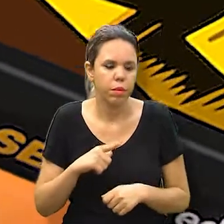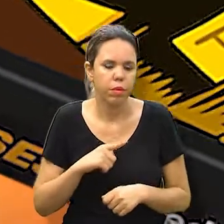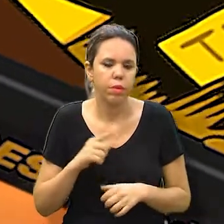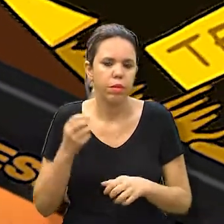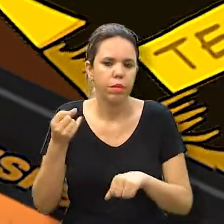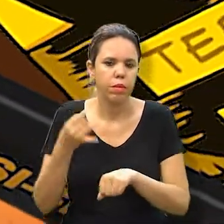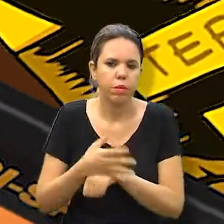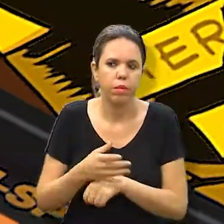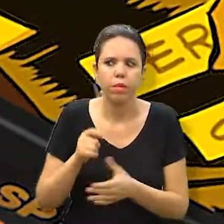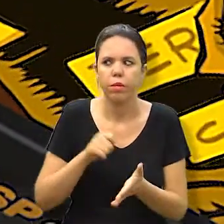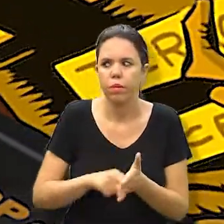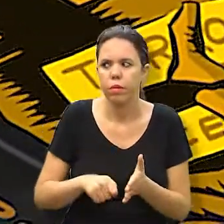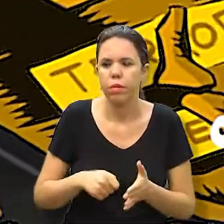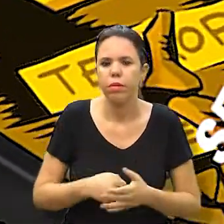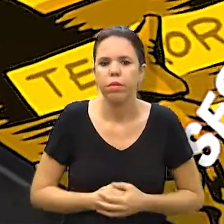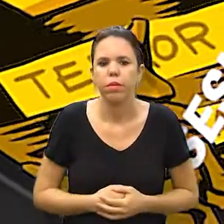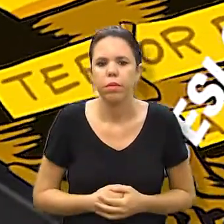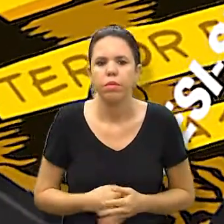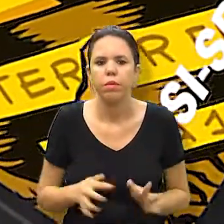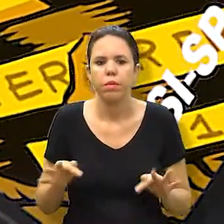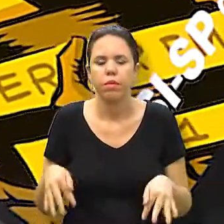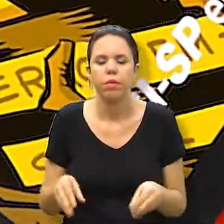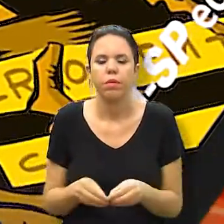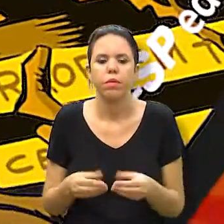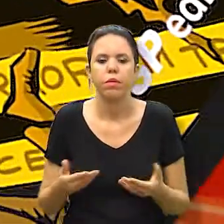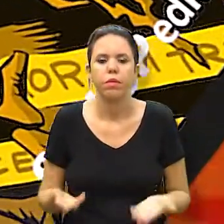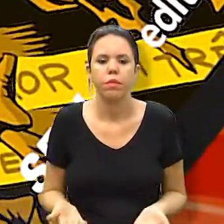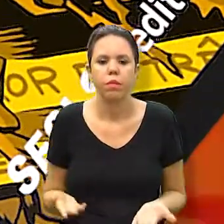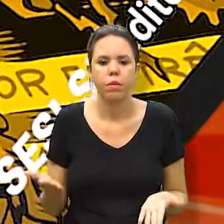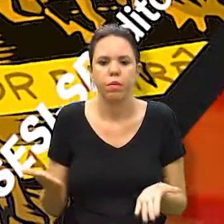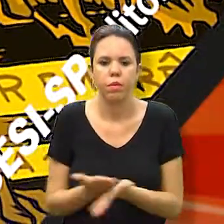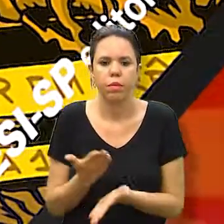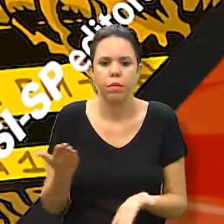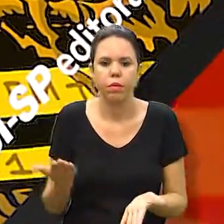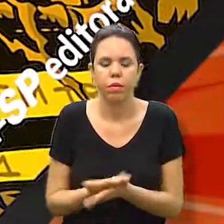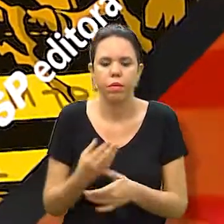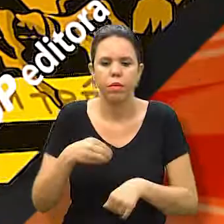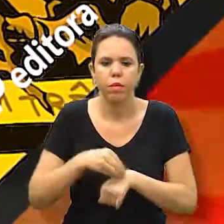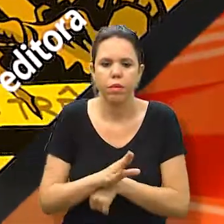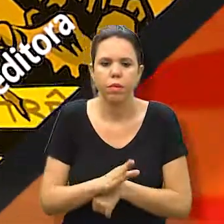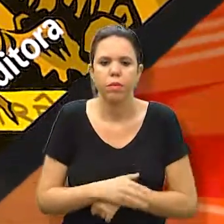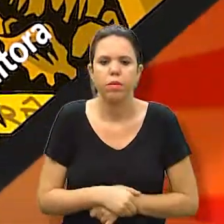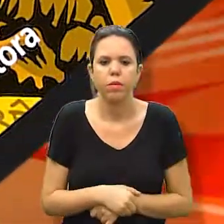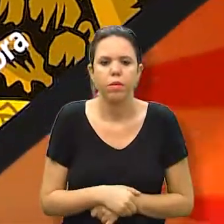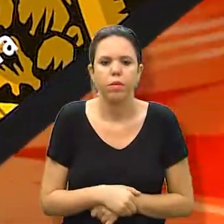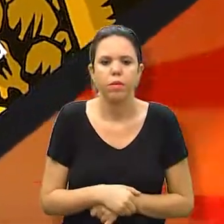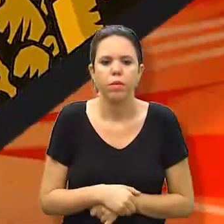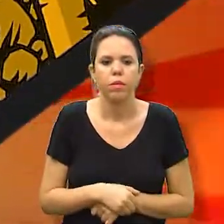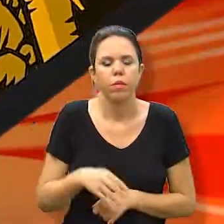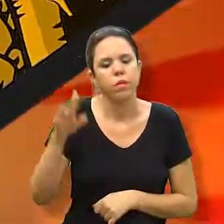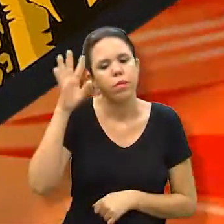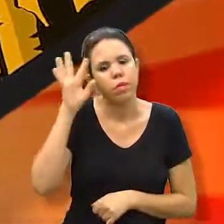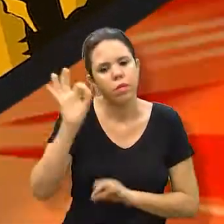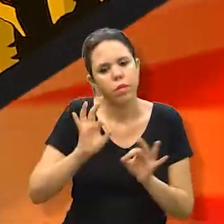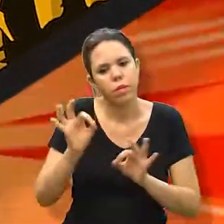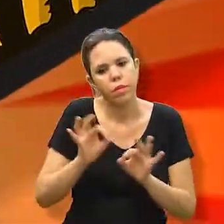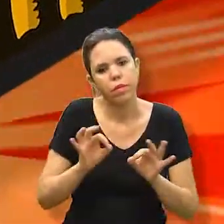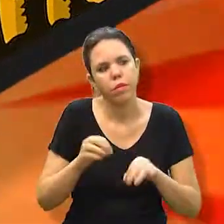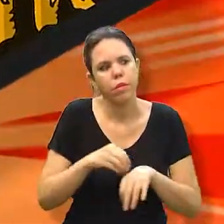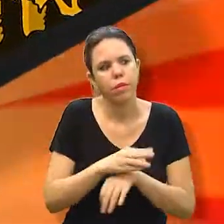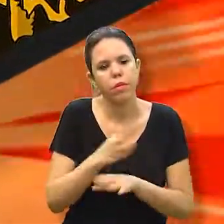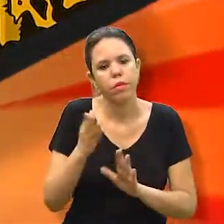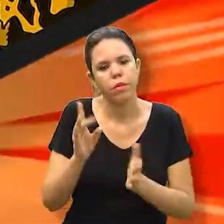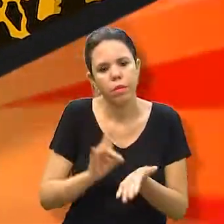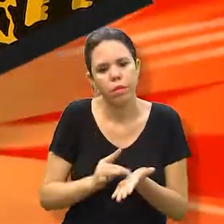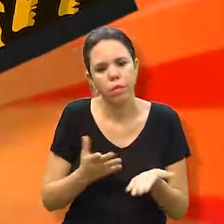falava de madrugada, foi muito bem. E no final do livro, nós trazemos, depois de tanta viagem, tanta criação, a gente trouxe